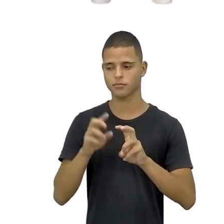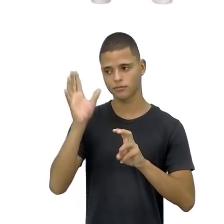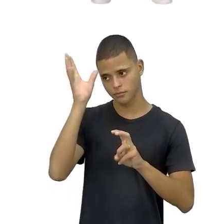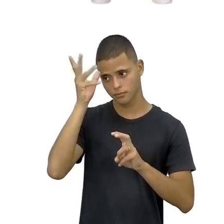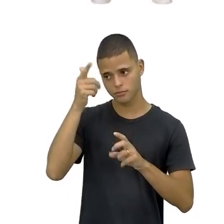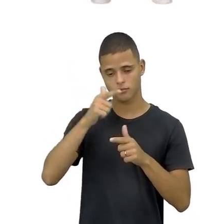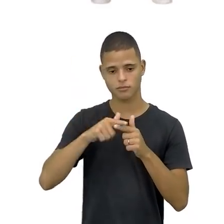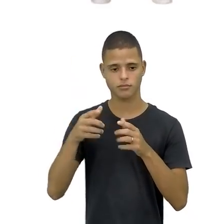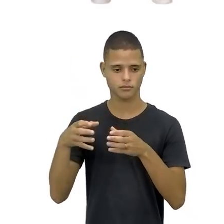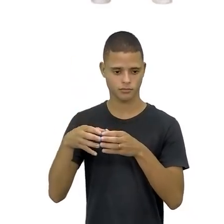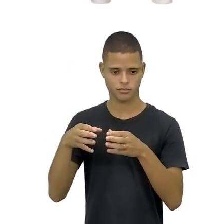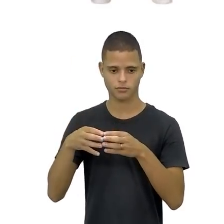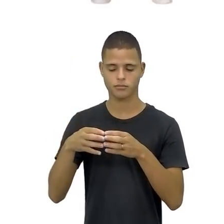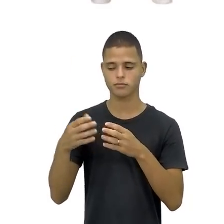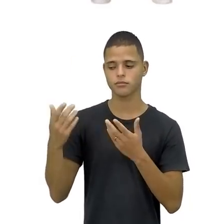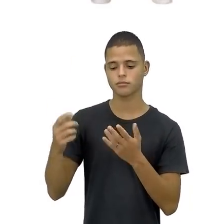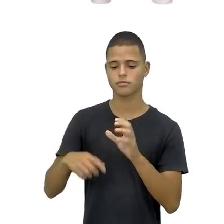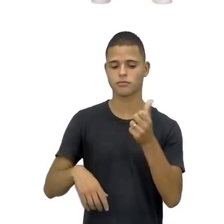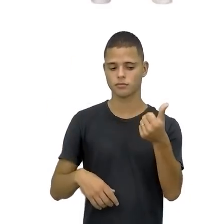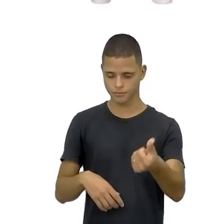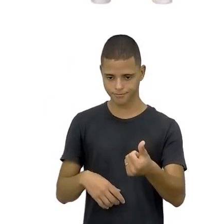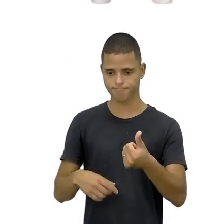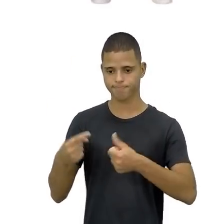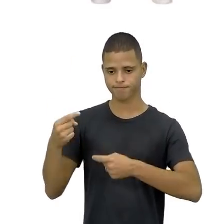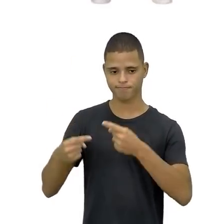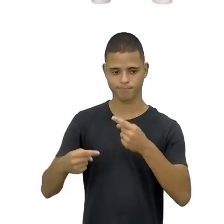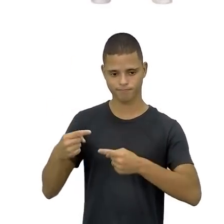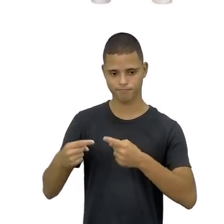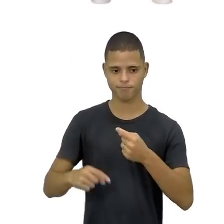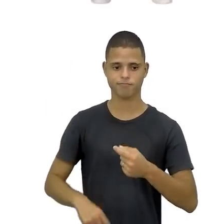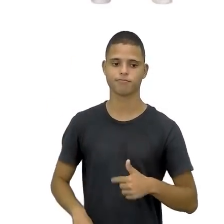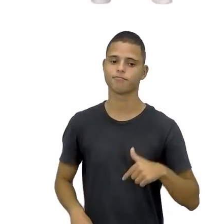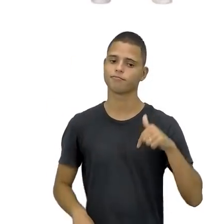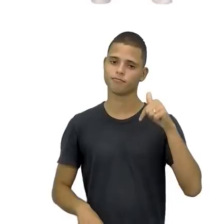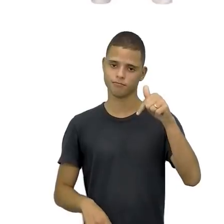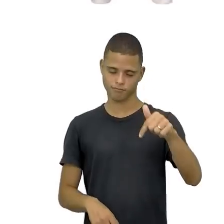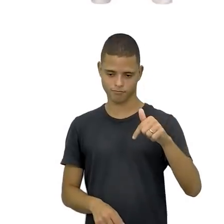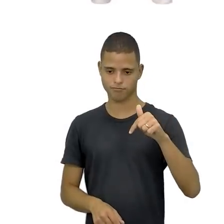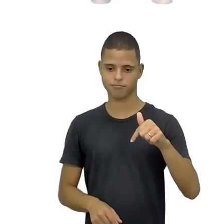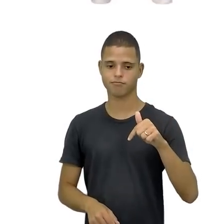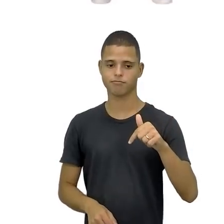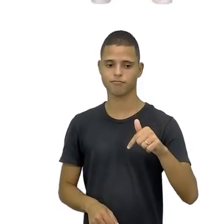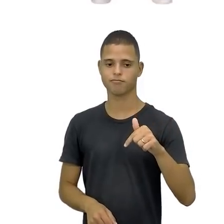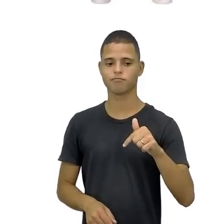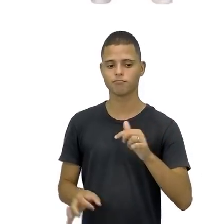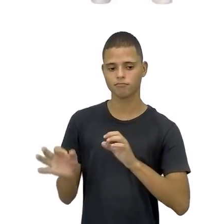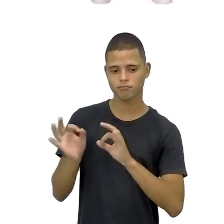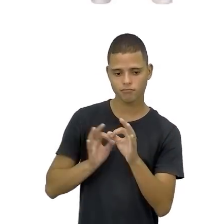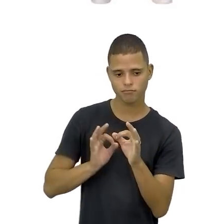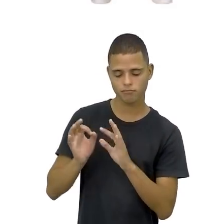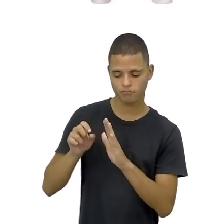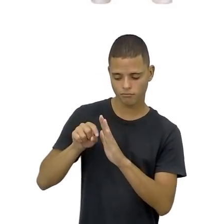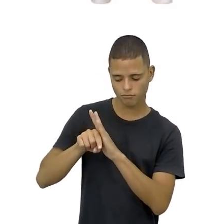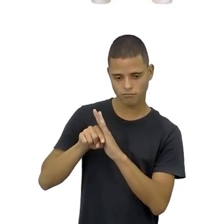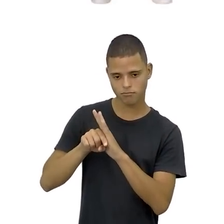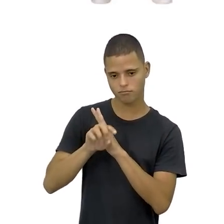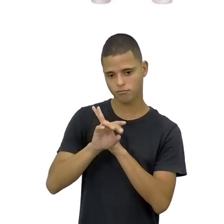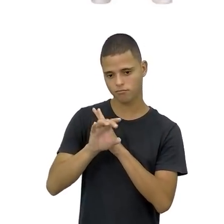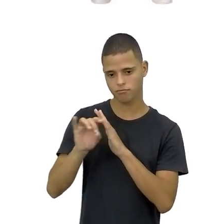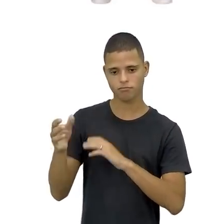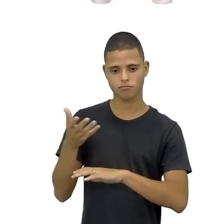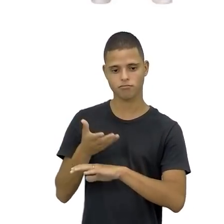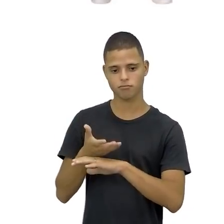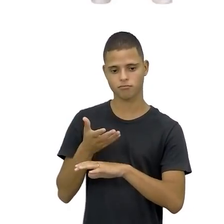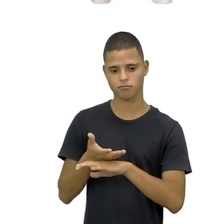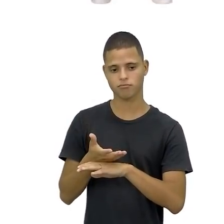as diferentes resoluções que aparecem no grupo, realizar as pesquisas a partir de uma questão motriz de cada disciplina envolvida.